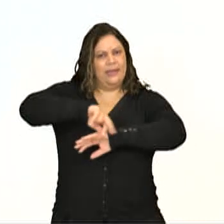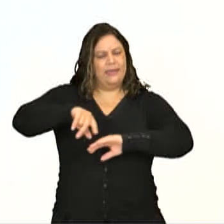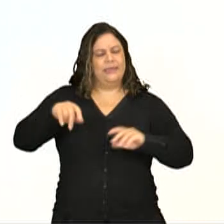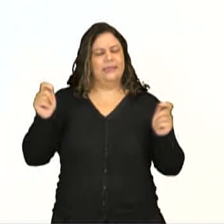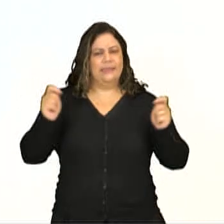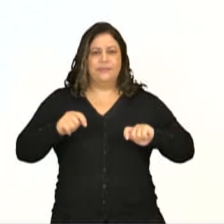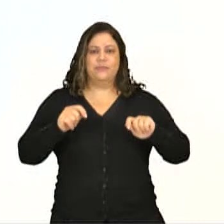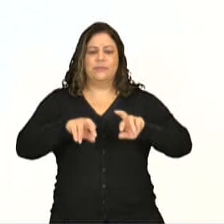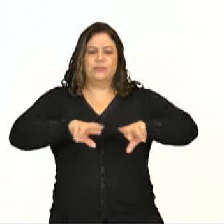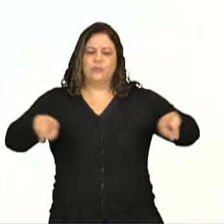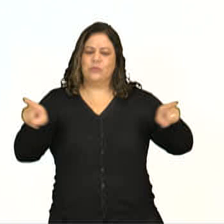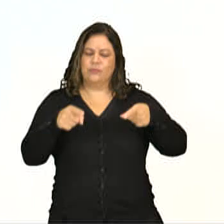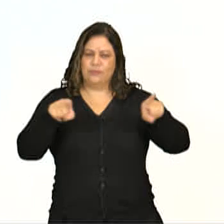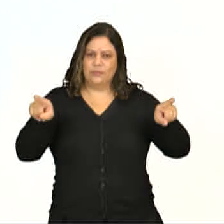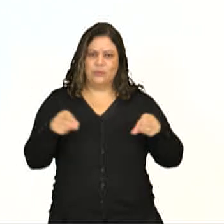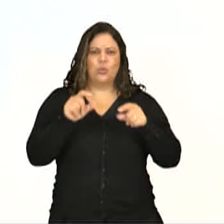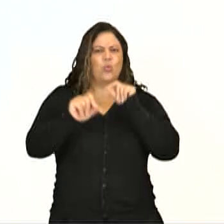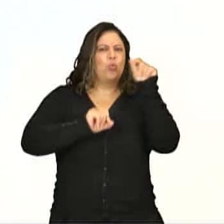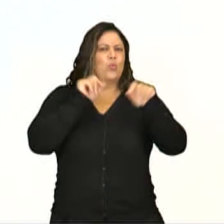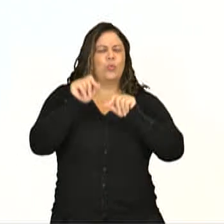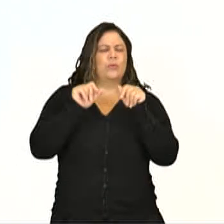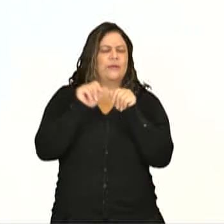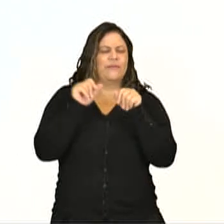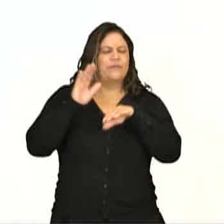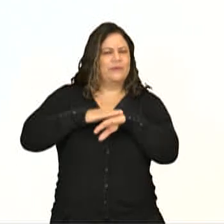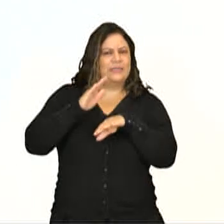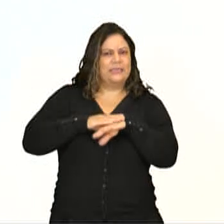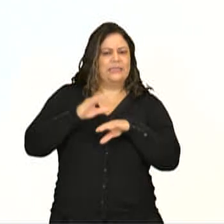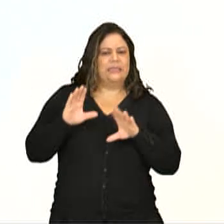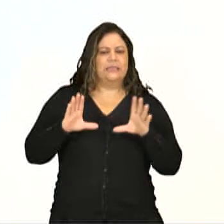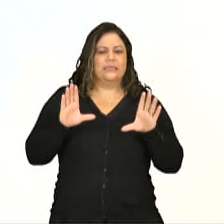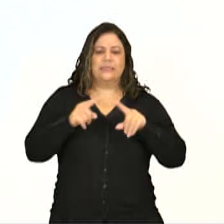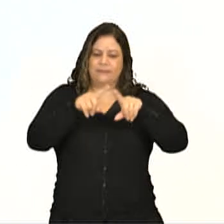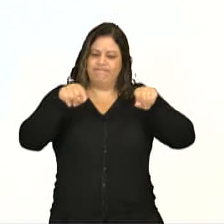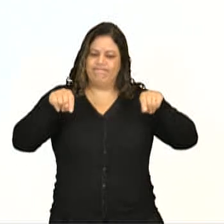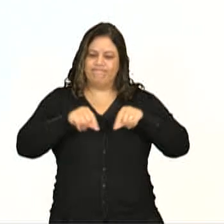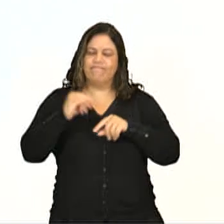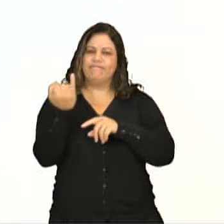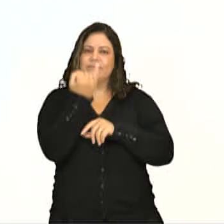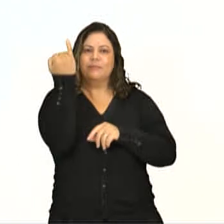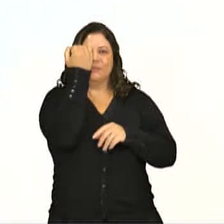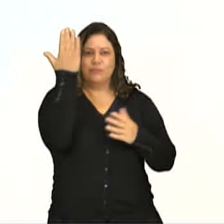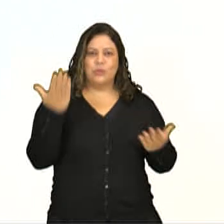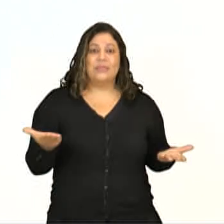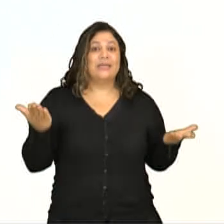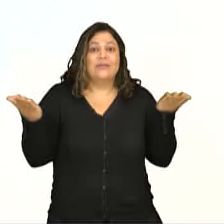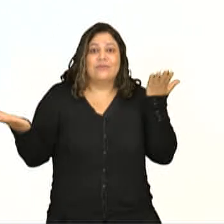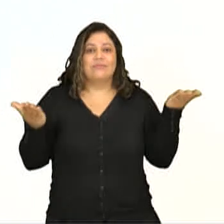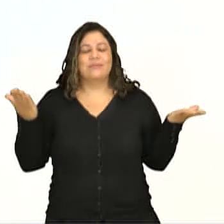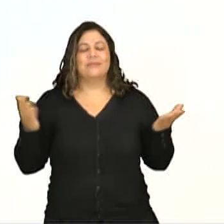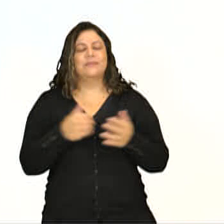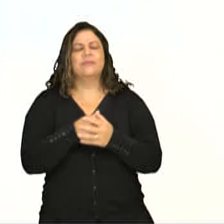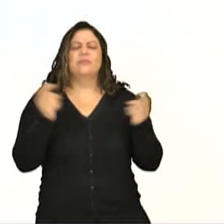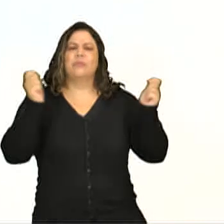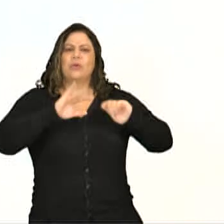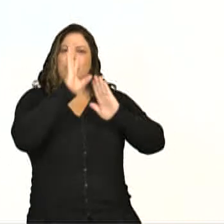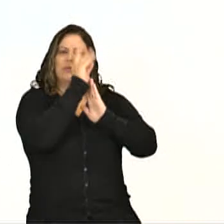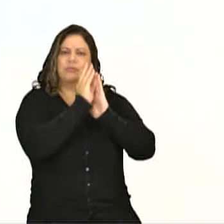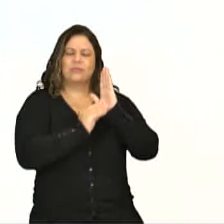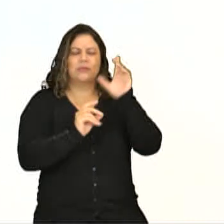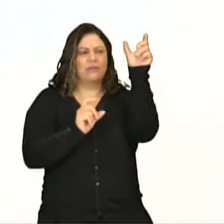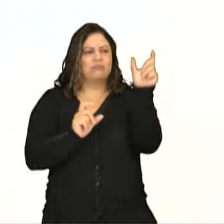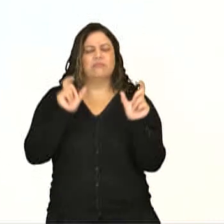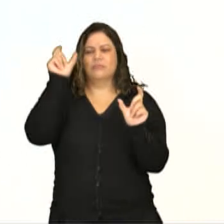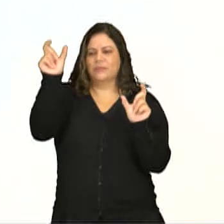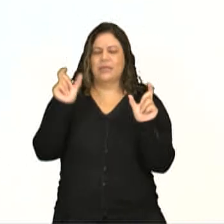estilo musical. O que fez esse clube ser importante em meio à segregação? Então, gente, vocês podem ter anotado em tópicos,